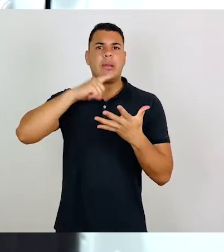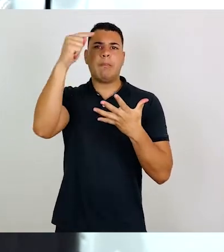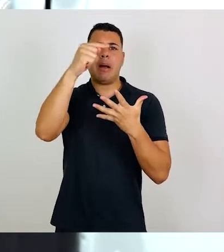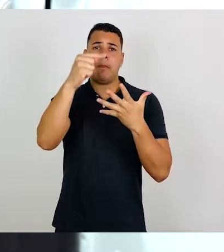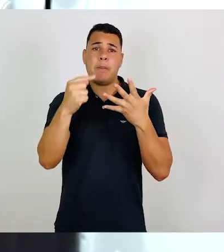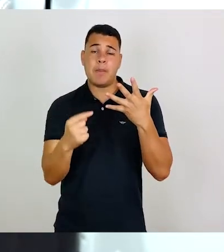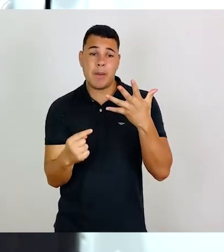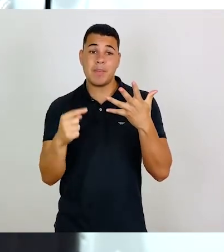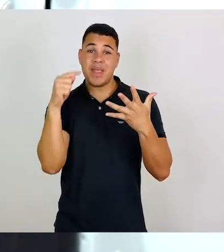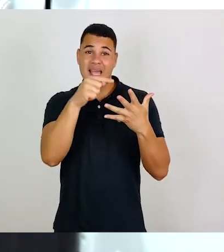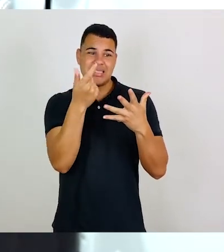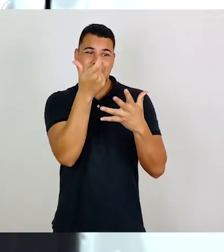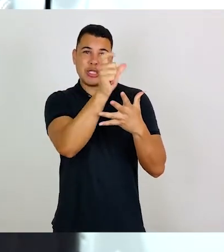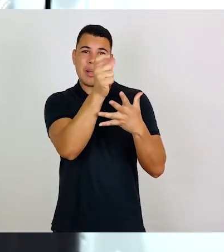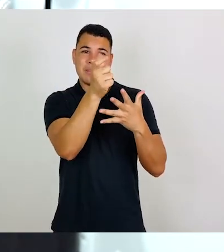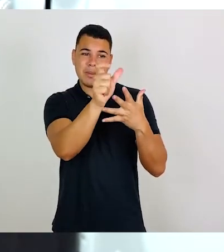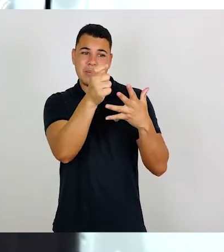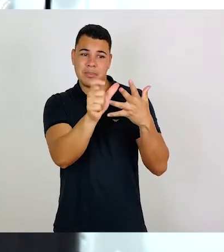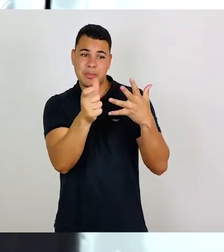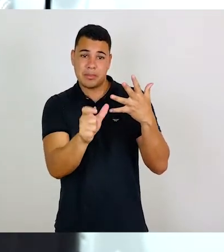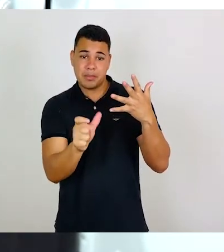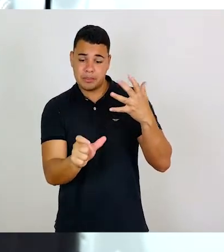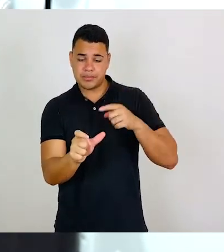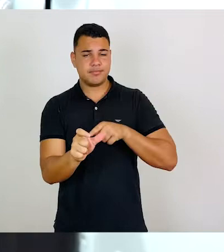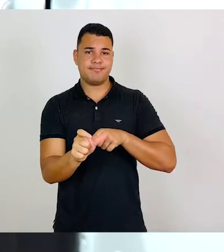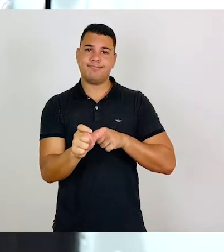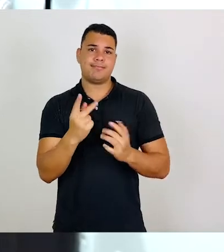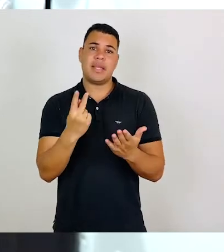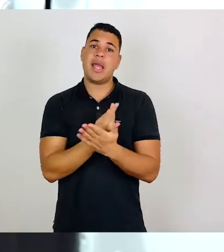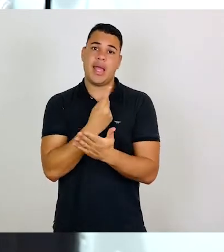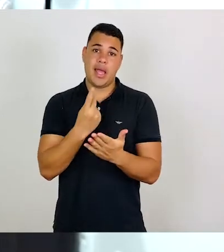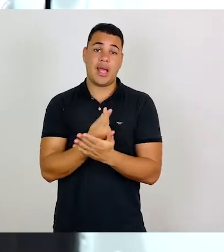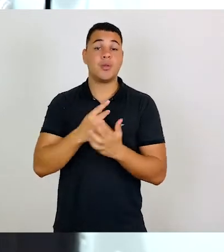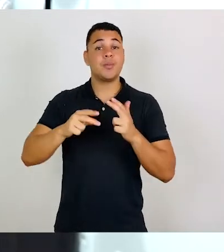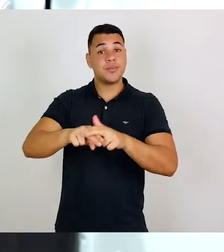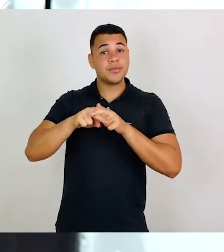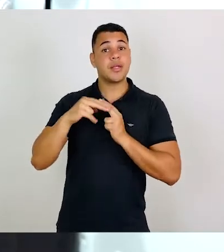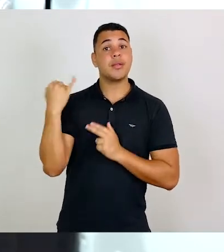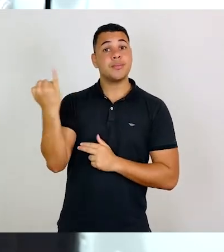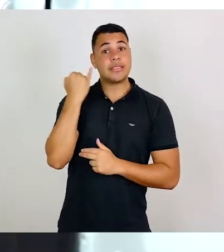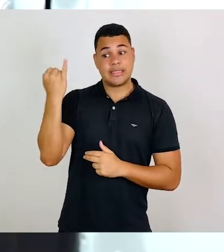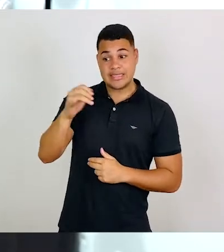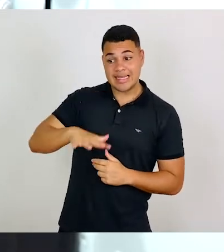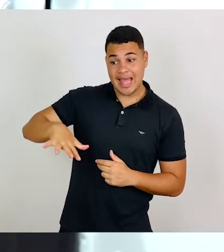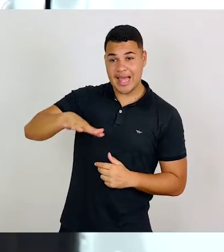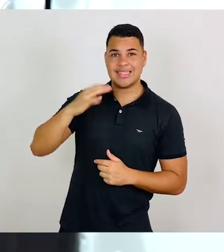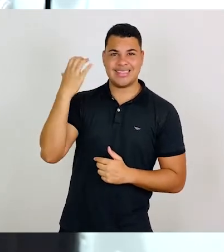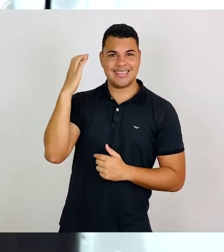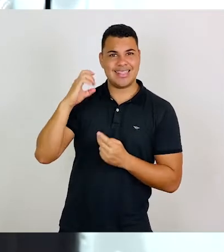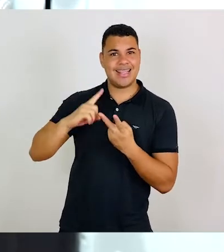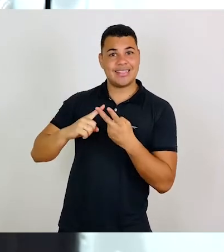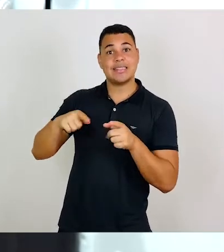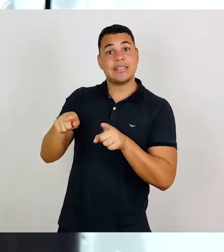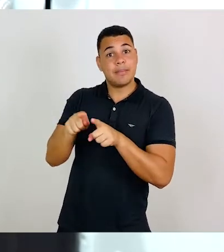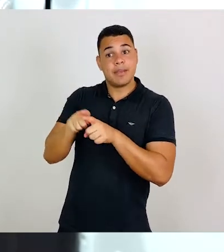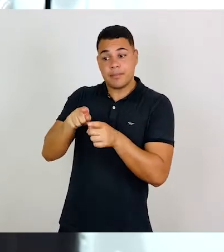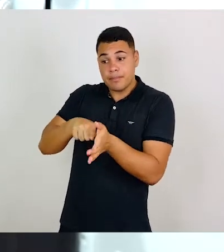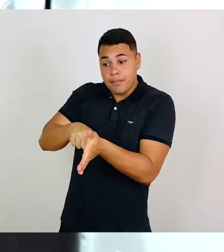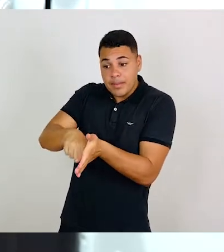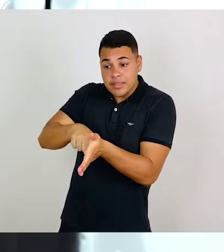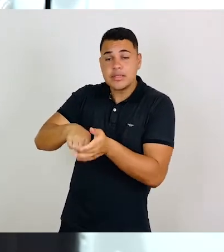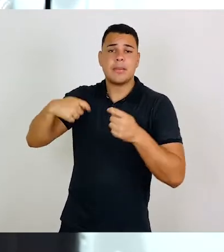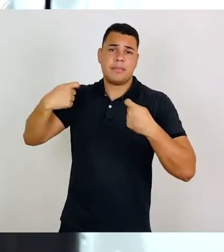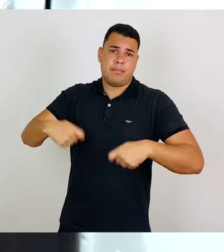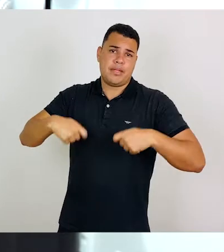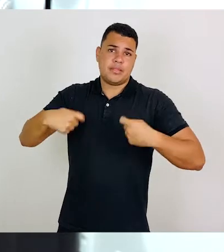como indecisos, excepcionais, doentes mentais, incapazes, retardados. Então, as